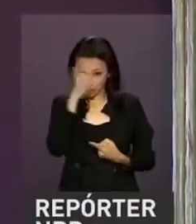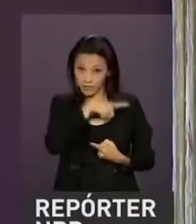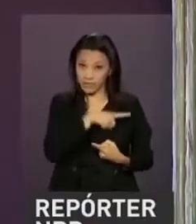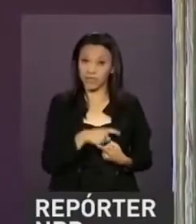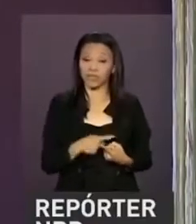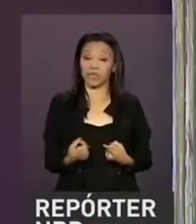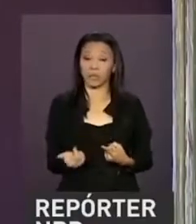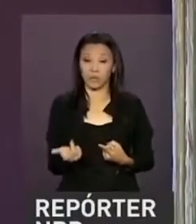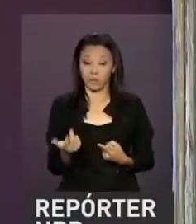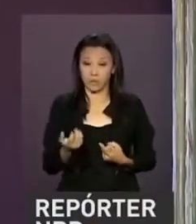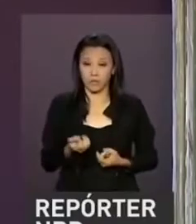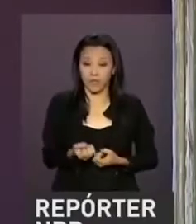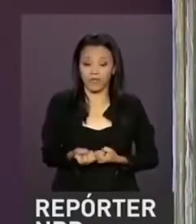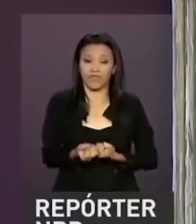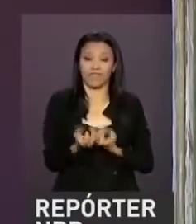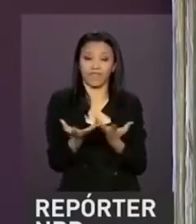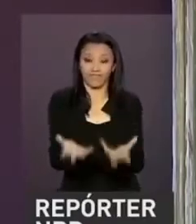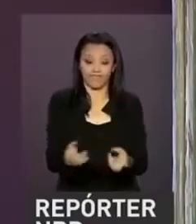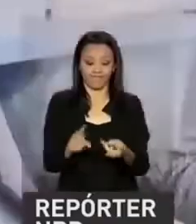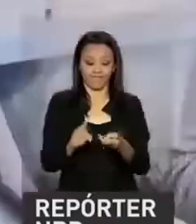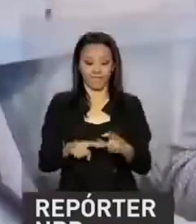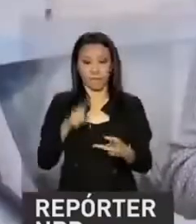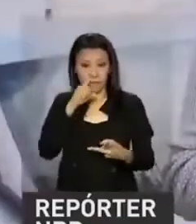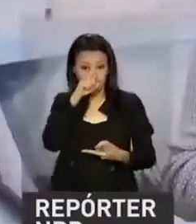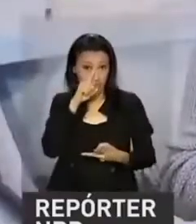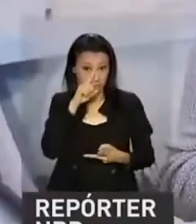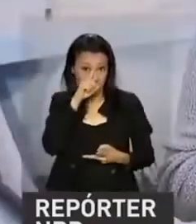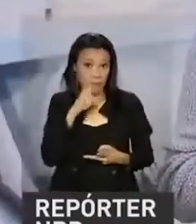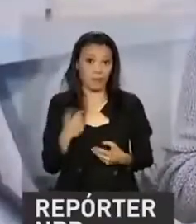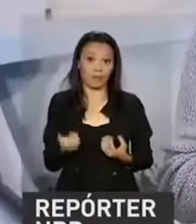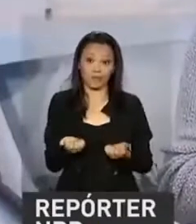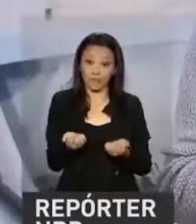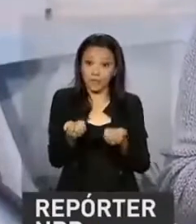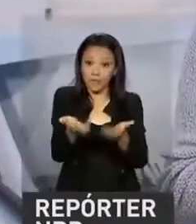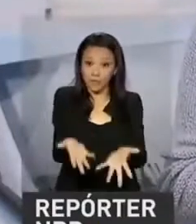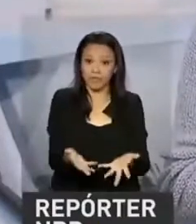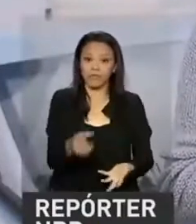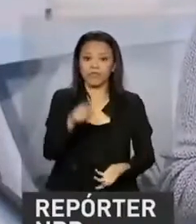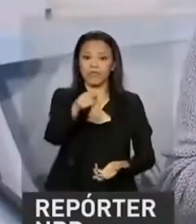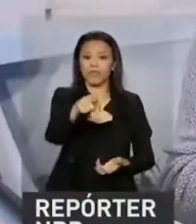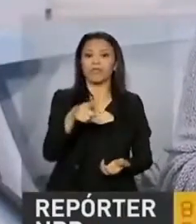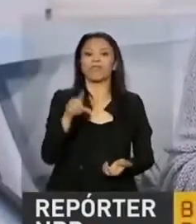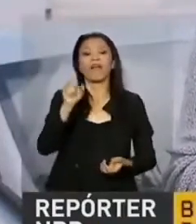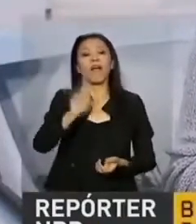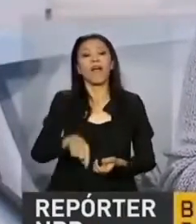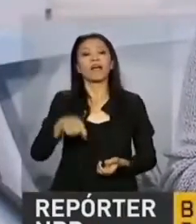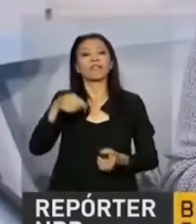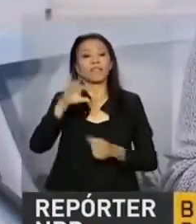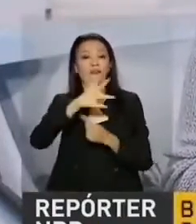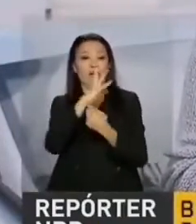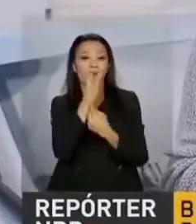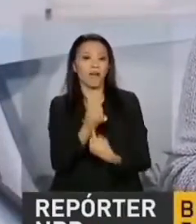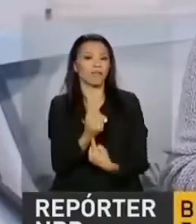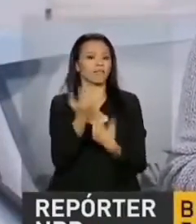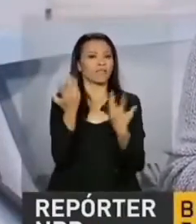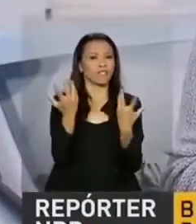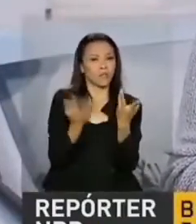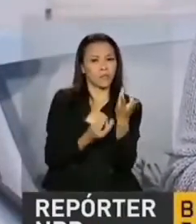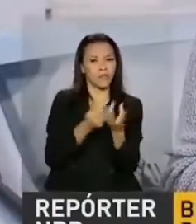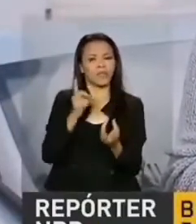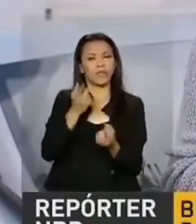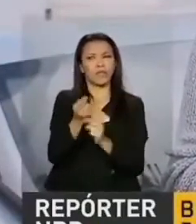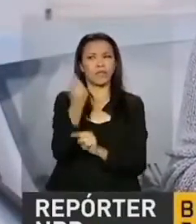dificuldades para transmitir, perigos. A arte Kusiwá foi o primeiro bem imaterial reconhecido no país.